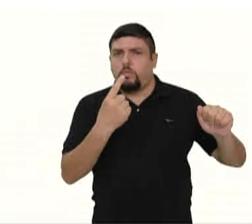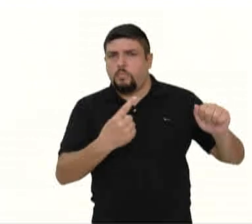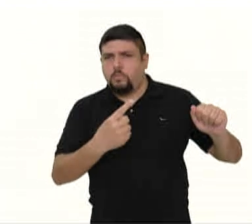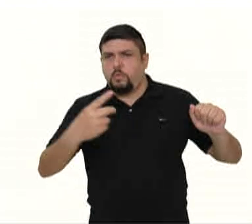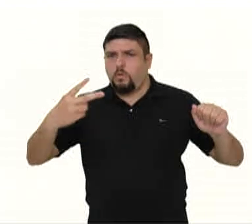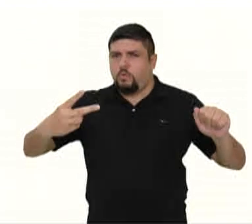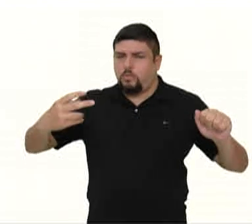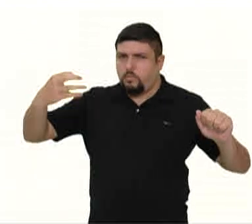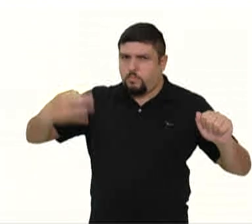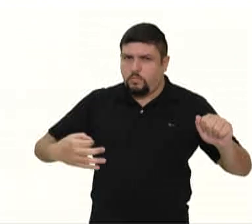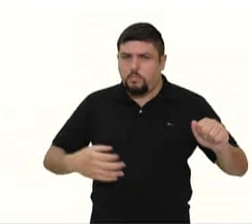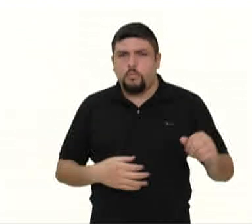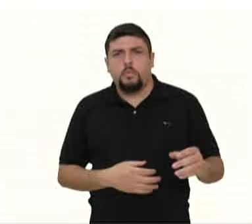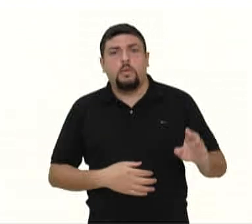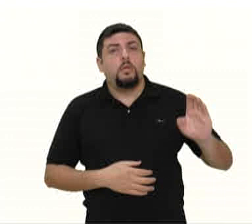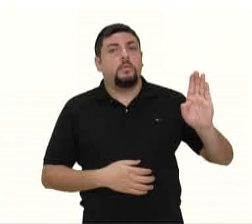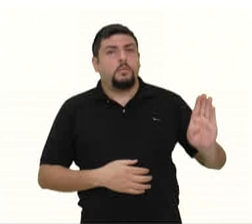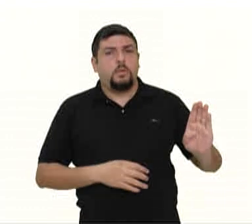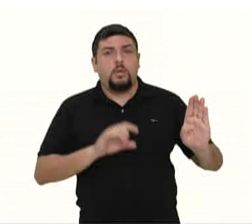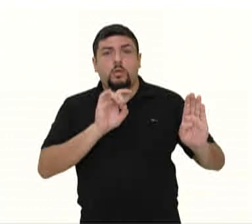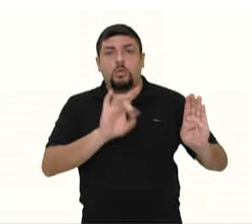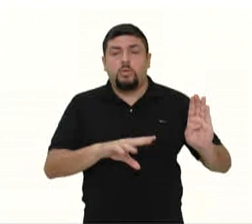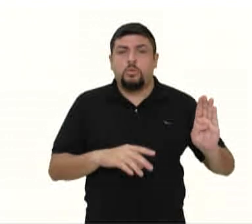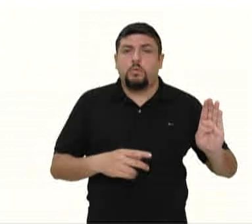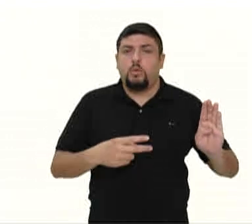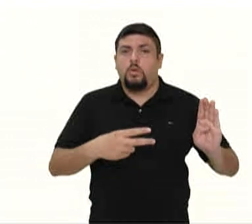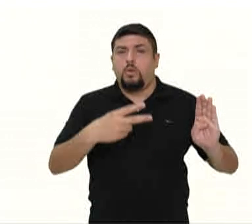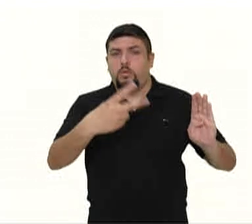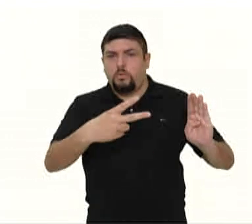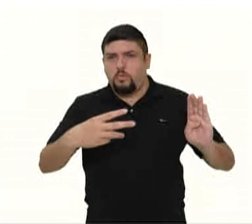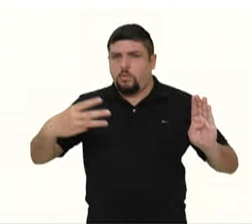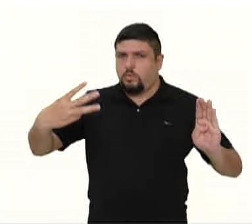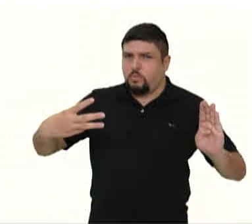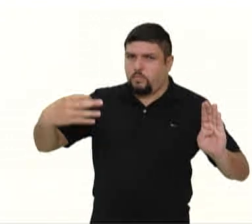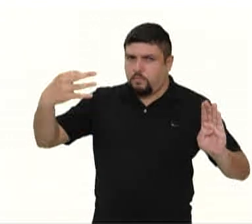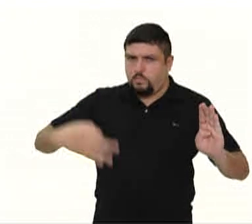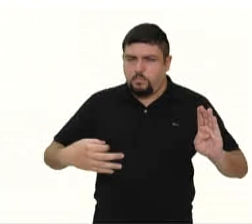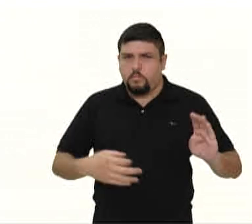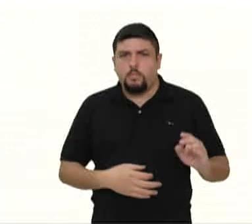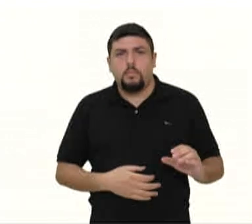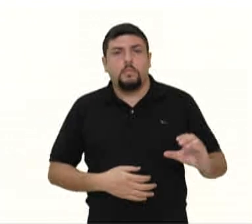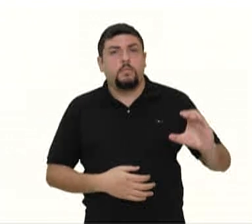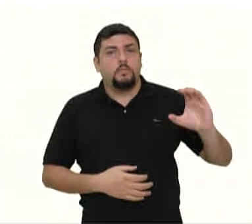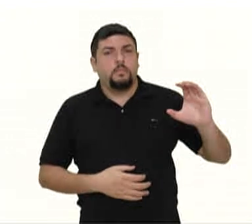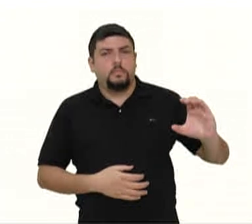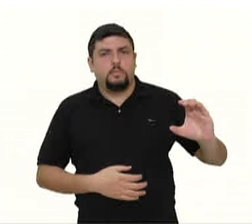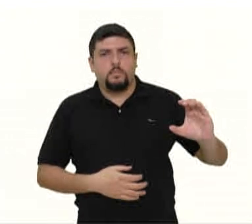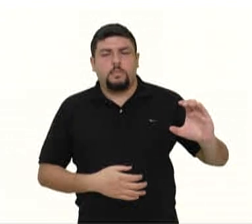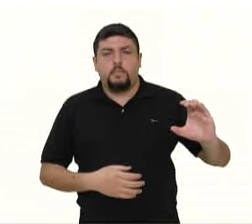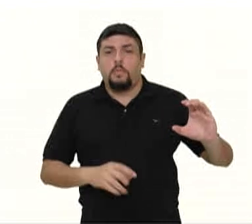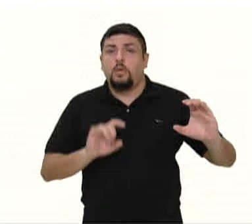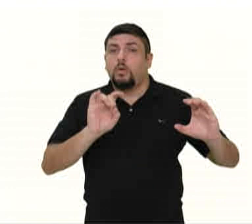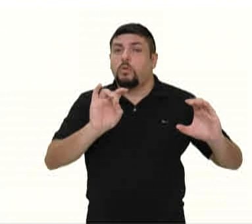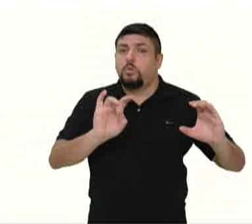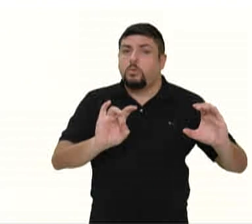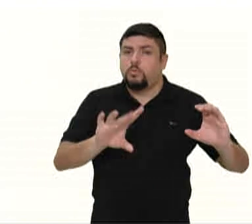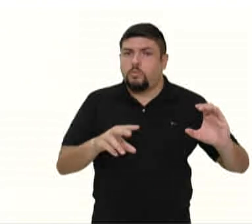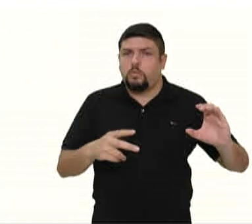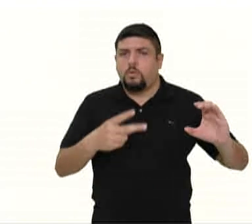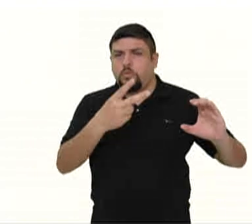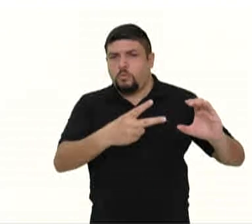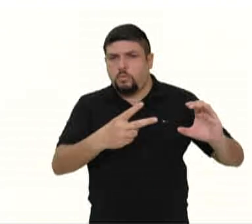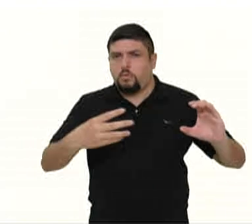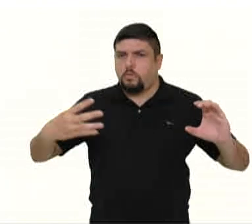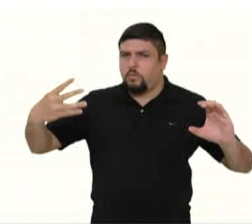estão corretas. Letra B, somente as afirmações 2 e 3 estão corretas. A letra C, somente as afirmações